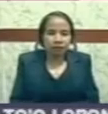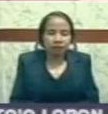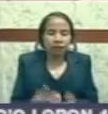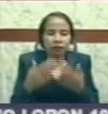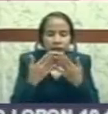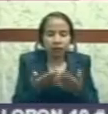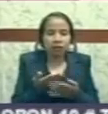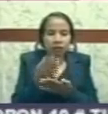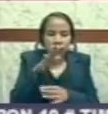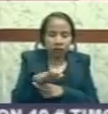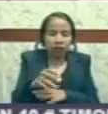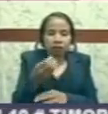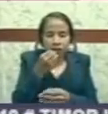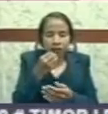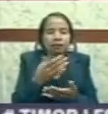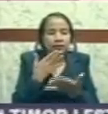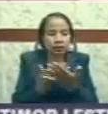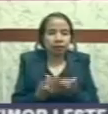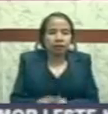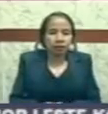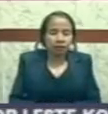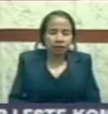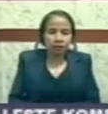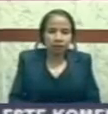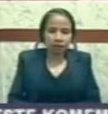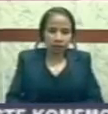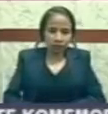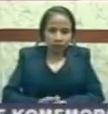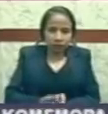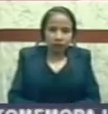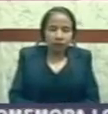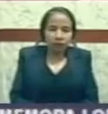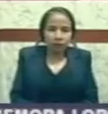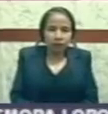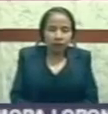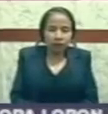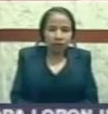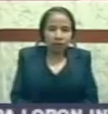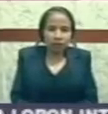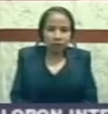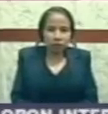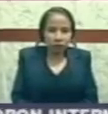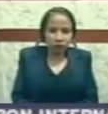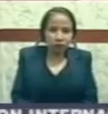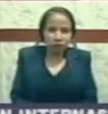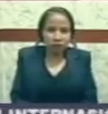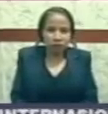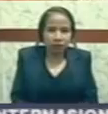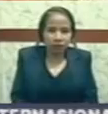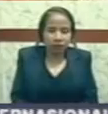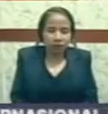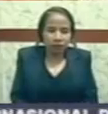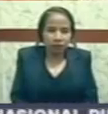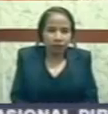Obrigado, boa tarde e bom almoço. Dia convintes, no telespectadores. Sirahoto, ito fanya kompanya